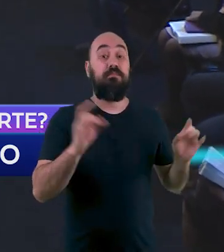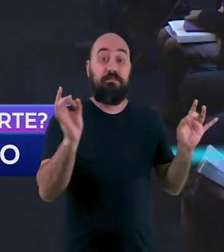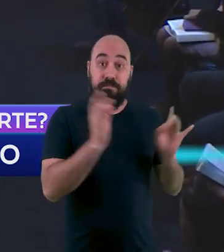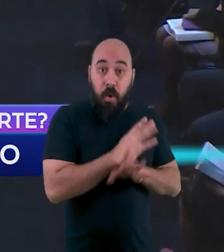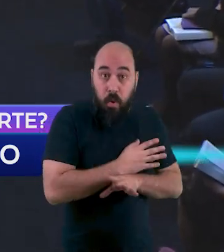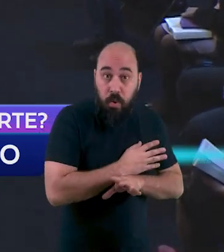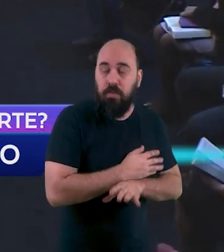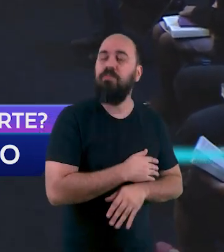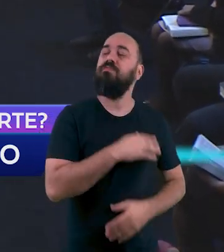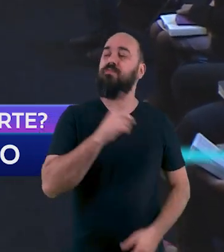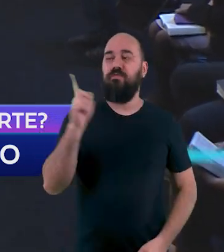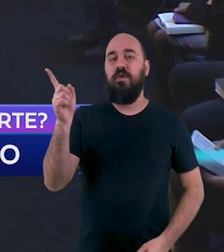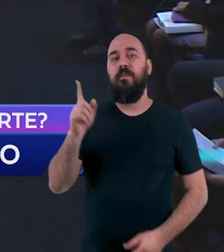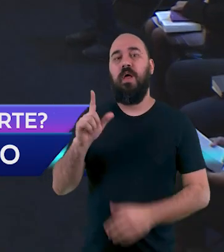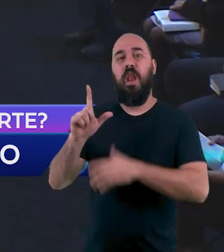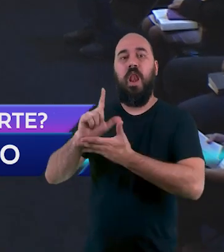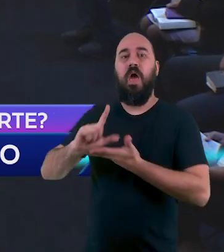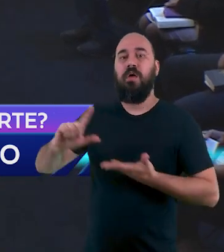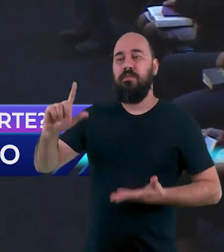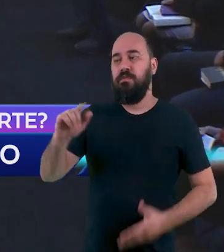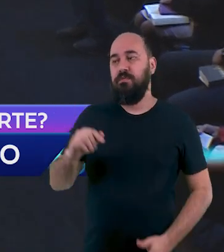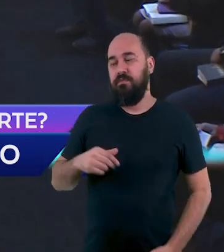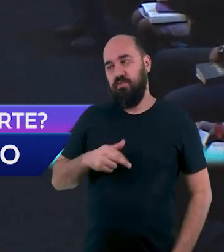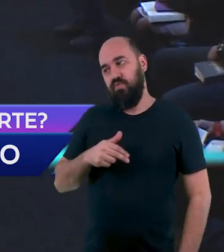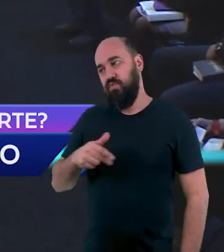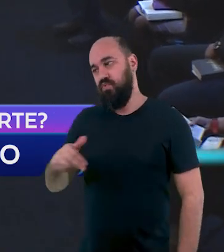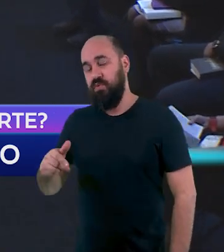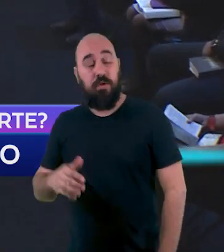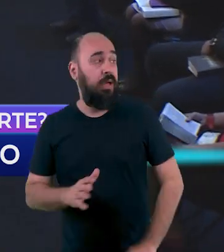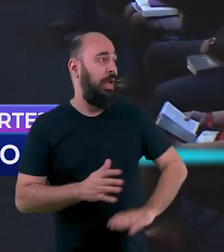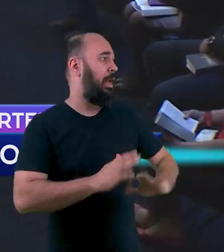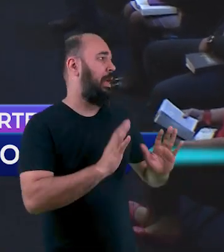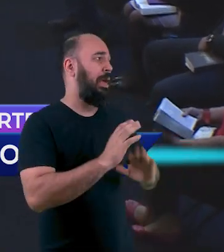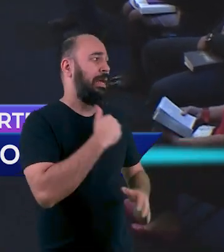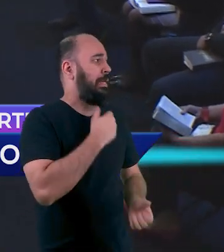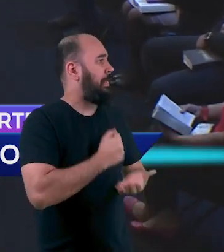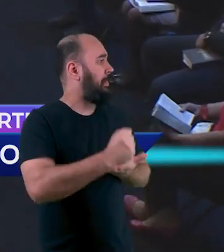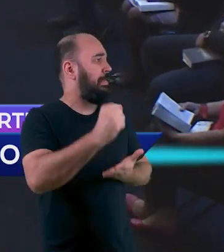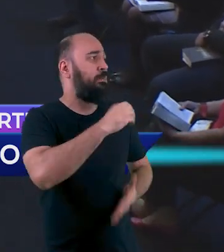Lázaro está dormindo. Aí os discípulos falam assim: bom, Jesus, se Lázaro está